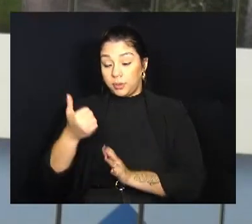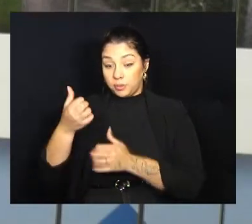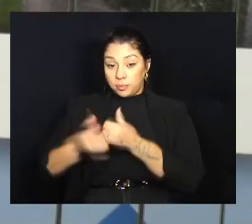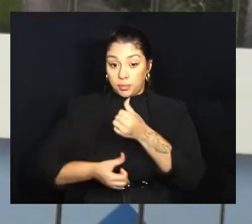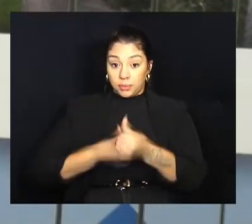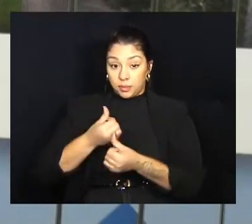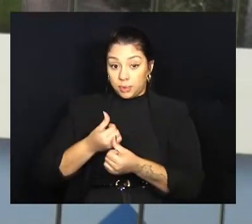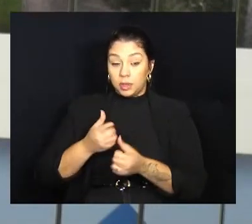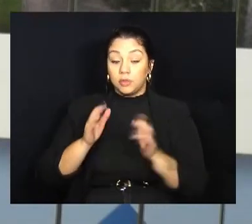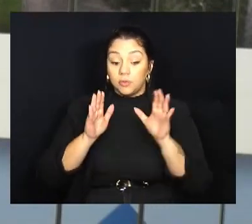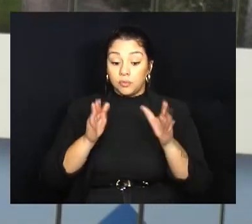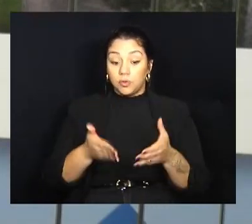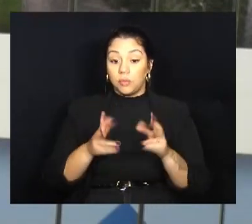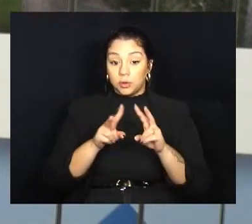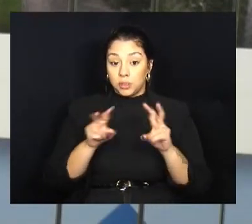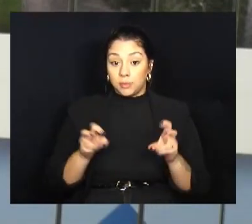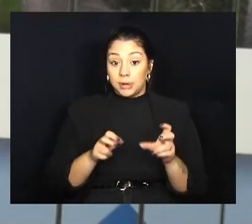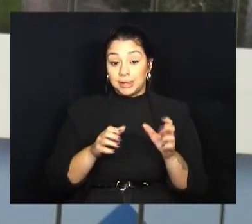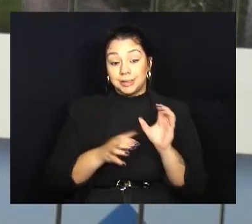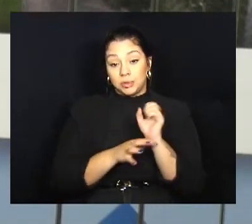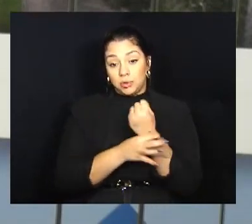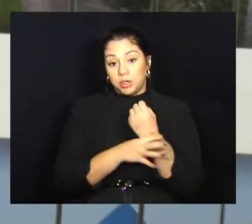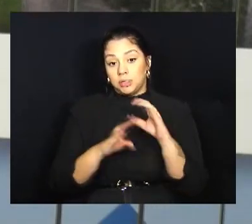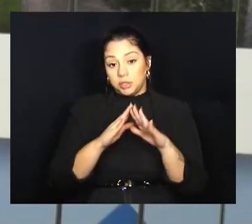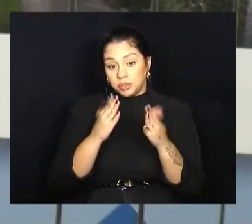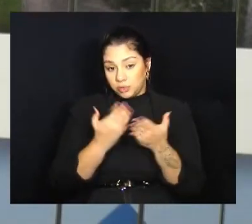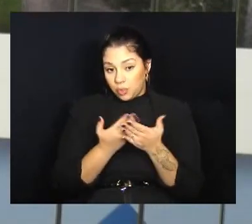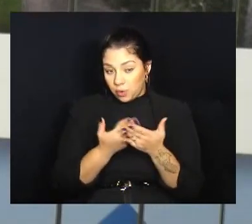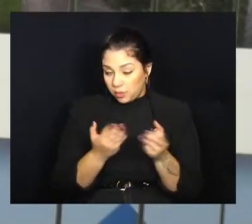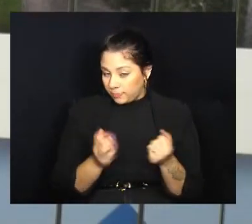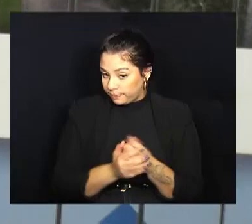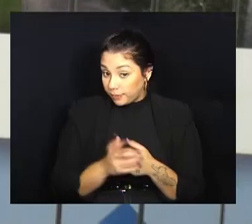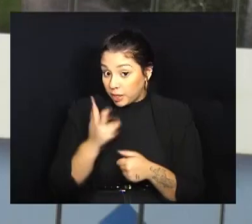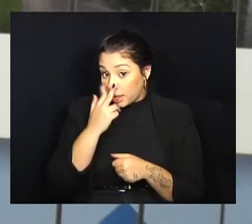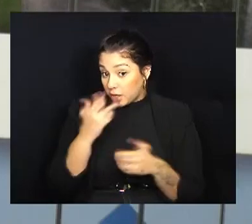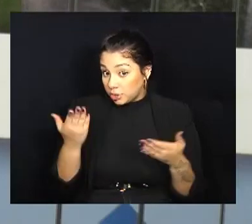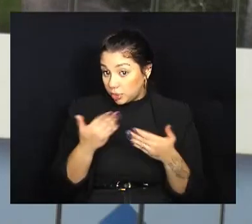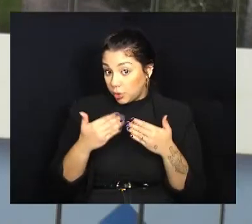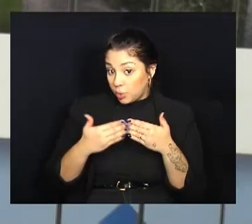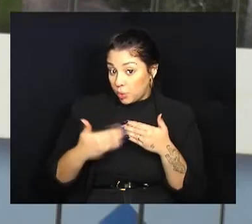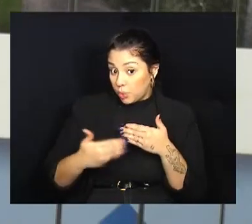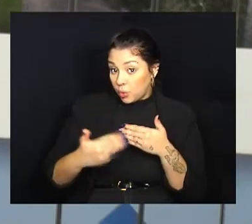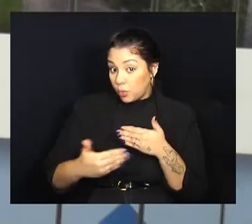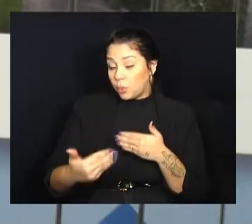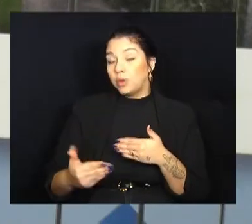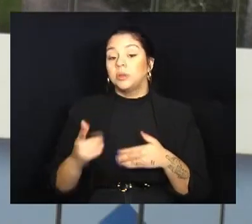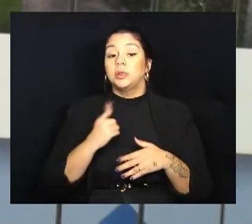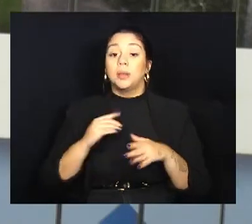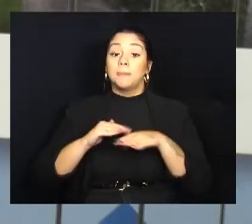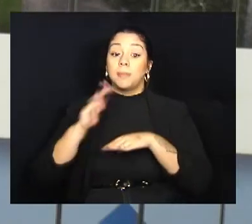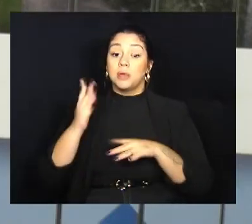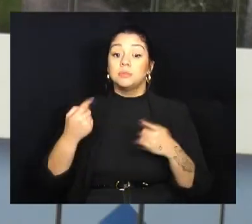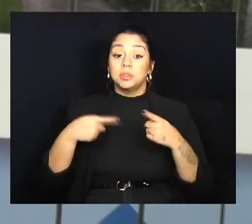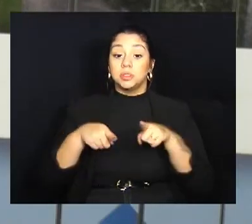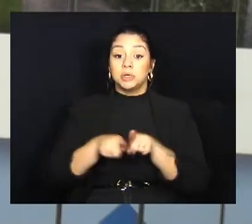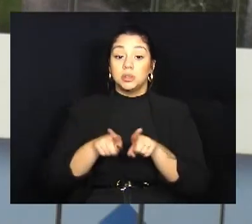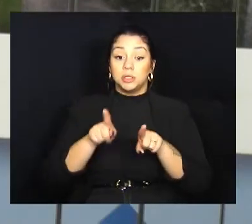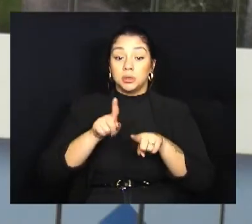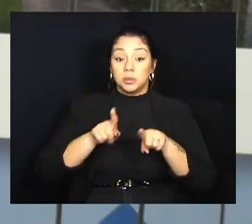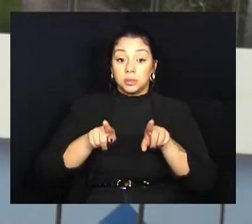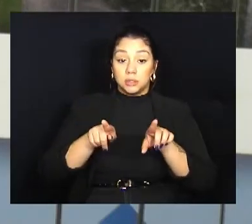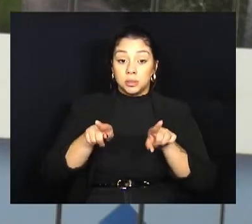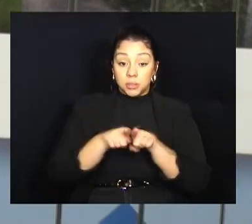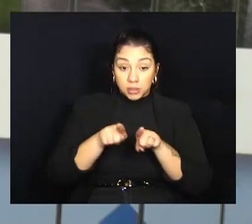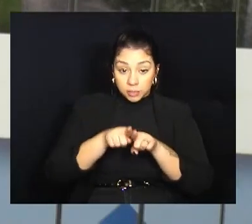segurança nas escolas. A expectativa agora é que tem aí o aumento de parcerias e ações com as forças